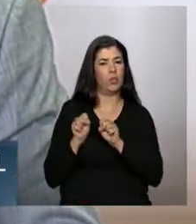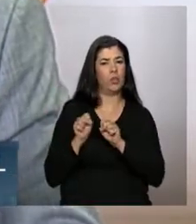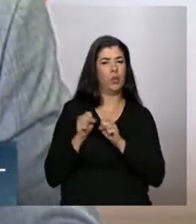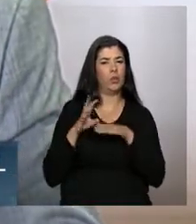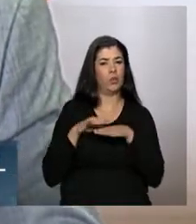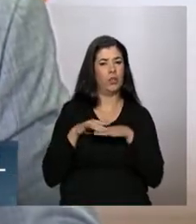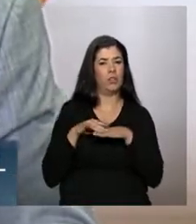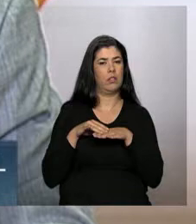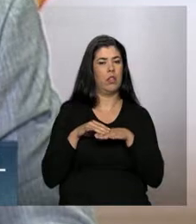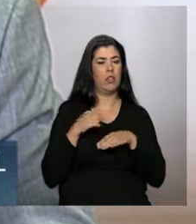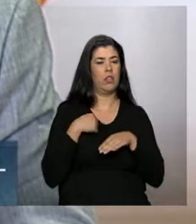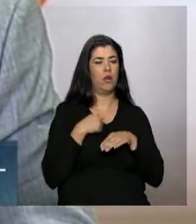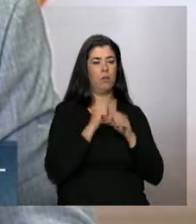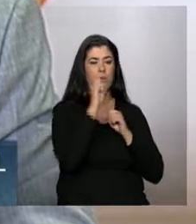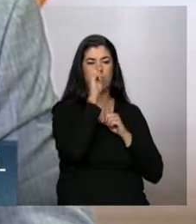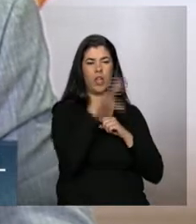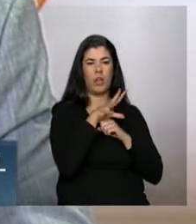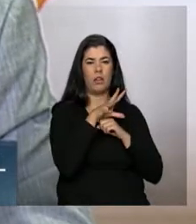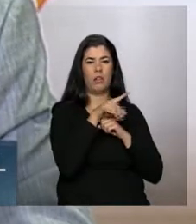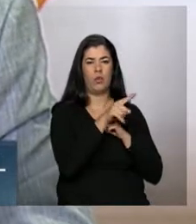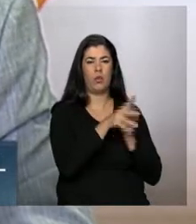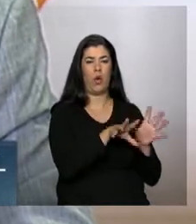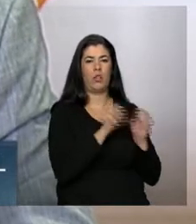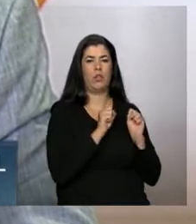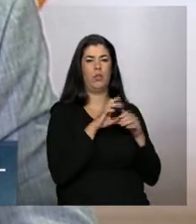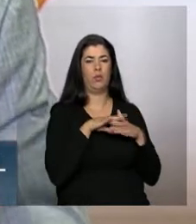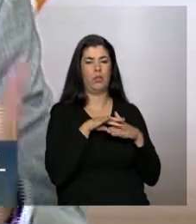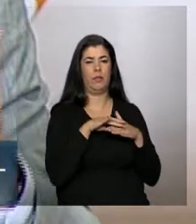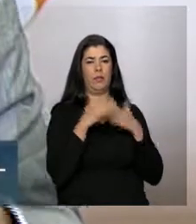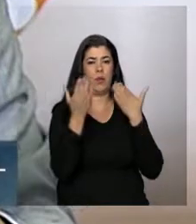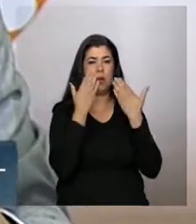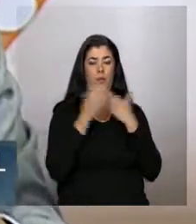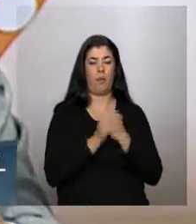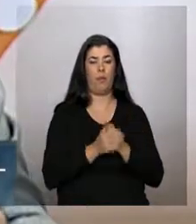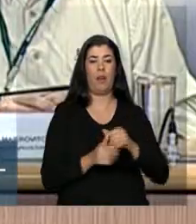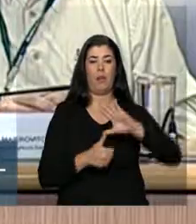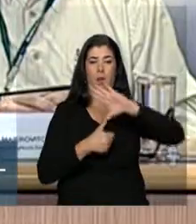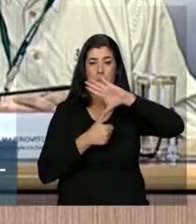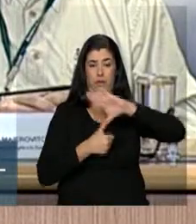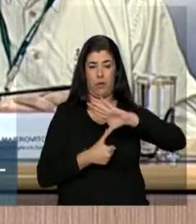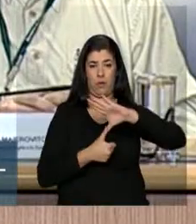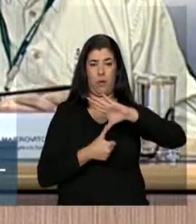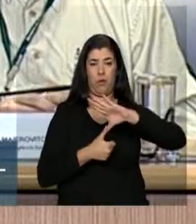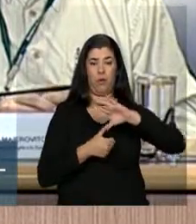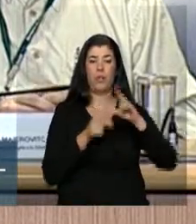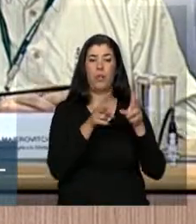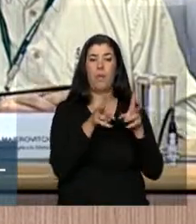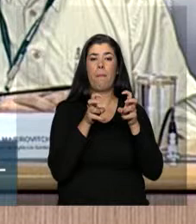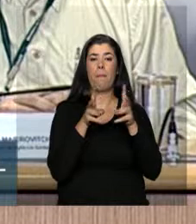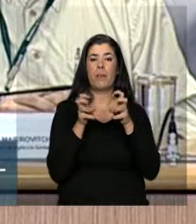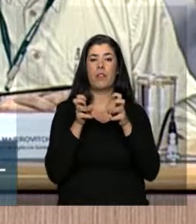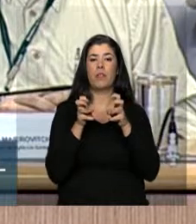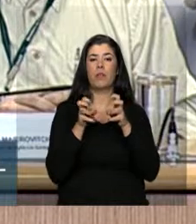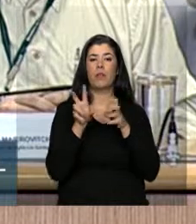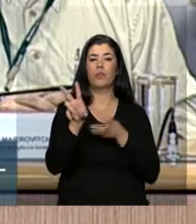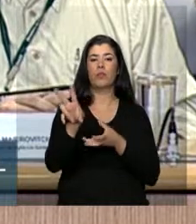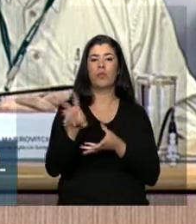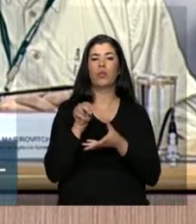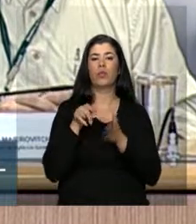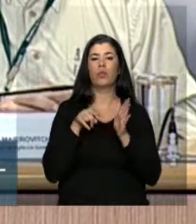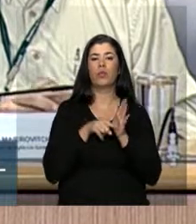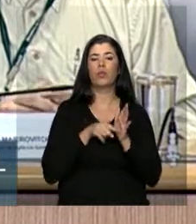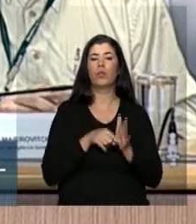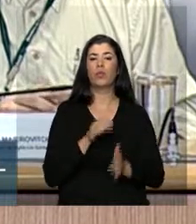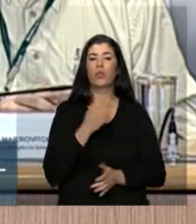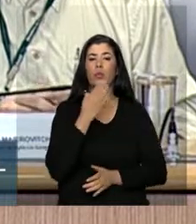ao hemisfério norte, que é conseguir identificar quais foram as cepas do vírus da